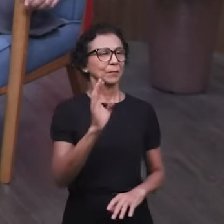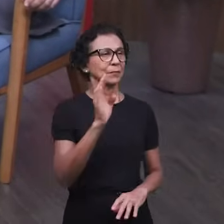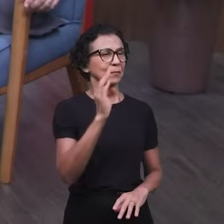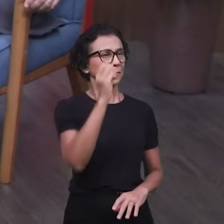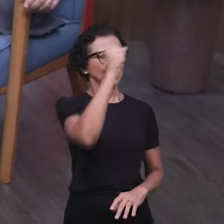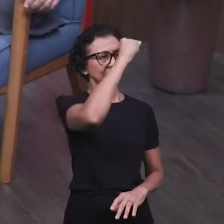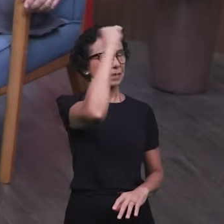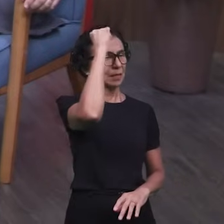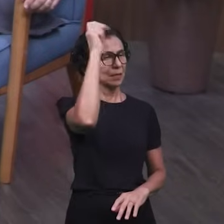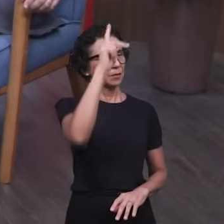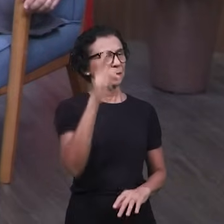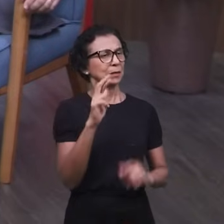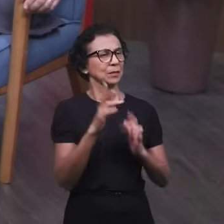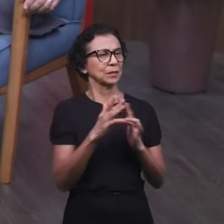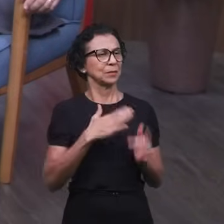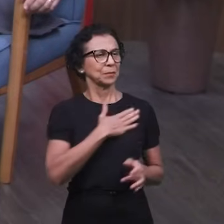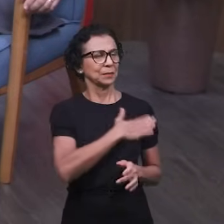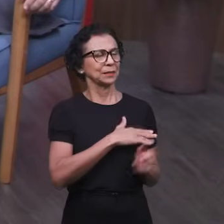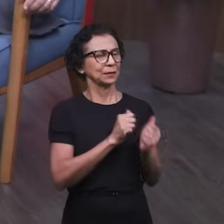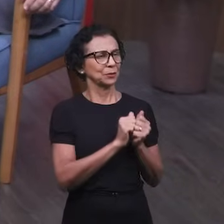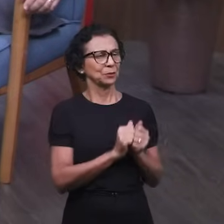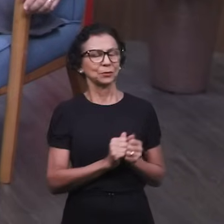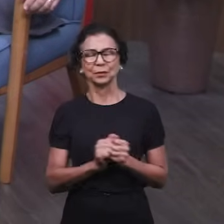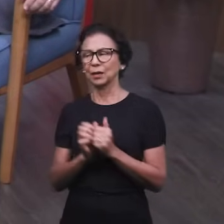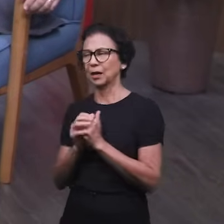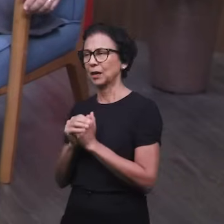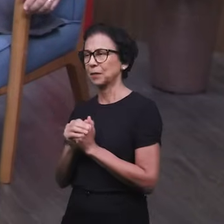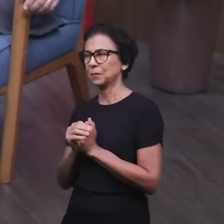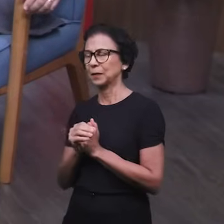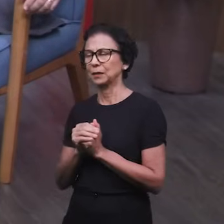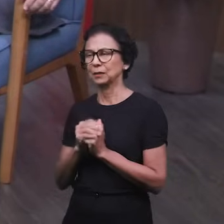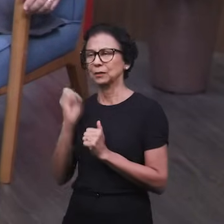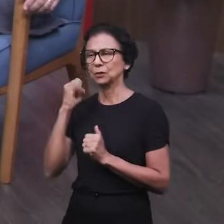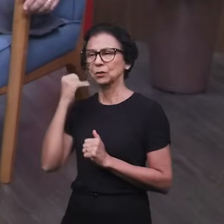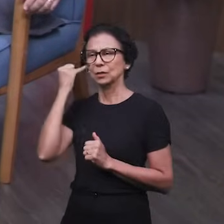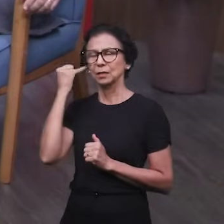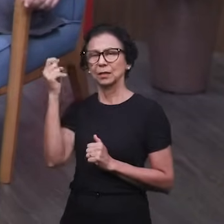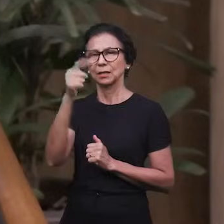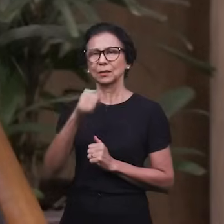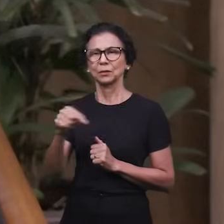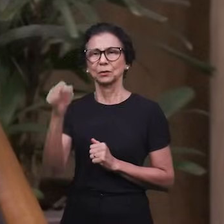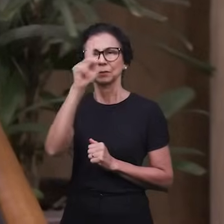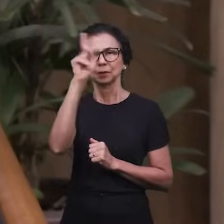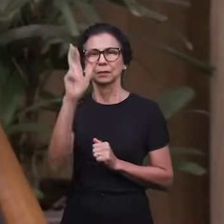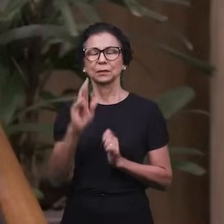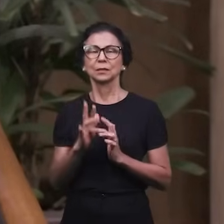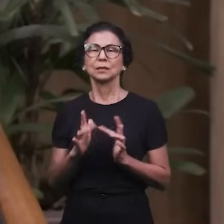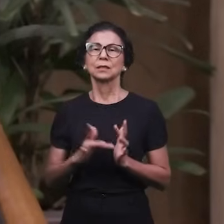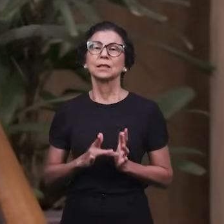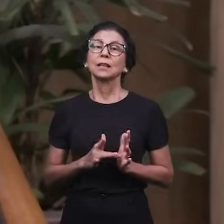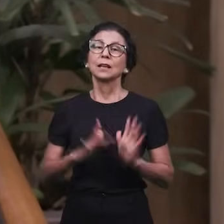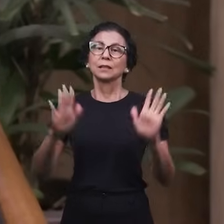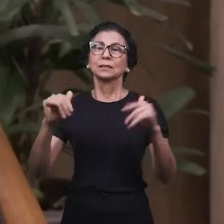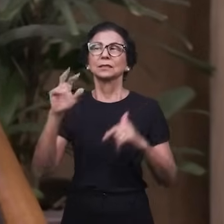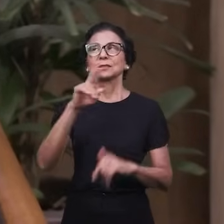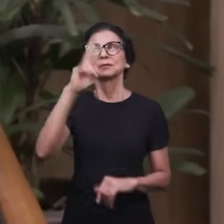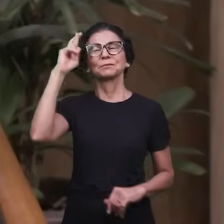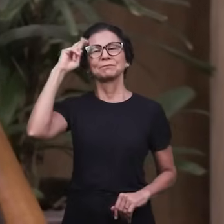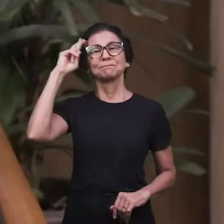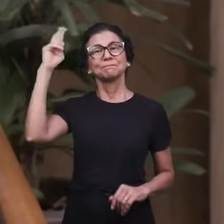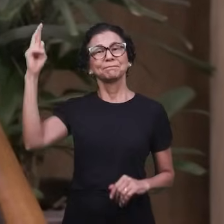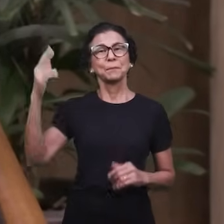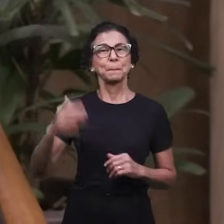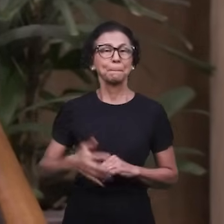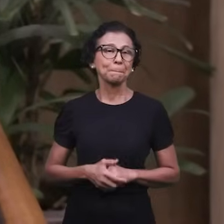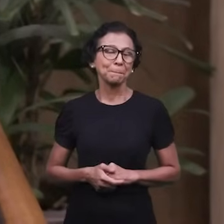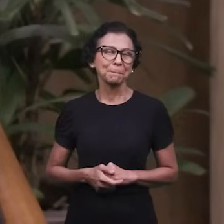foi um prazer estarmos juntos mais uma vez. Amém. Pai de São Josias e a todos. Amém. Amém. Louvado seja o nome do Senhor.